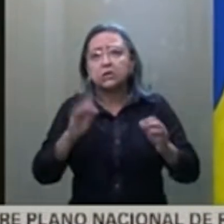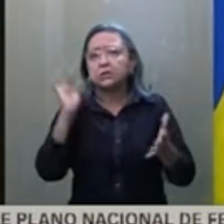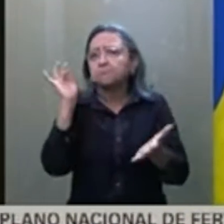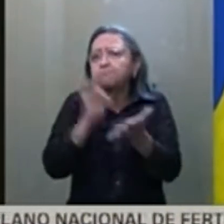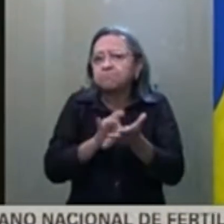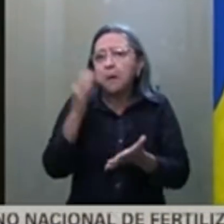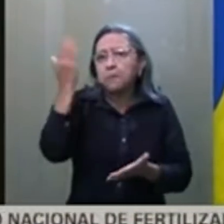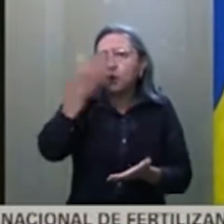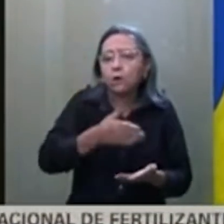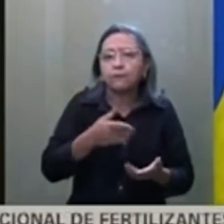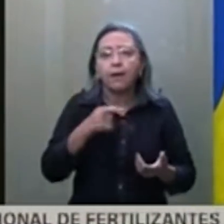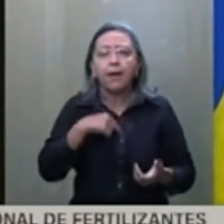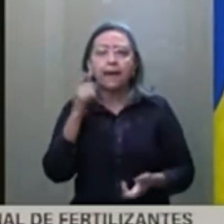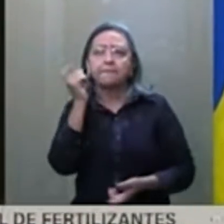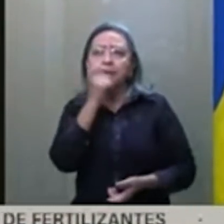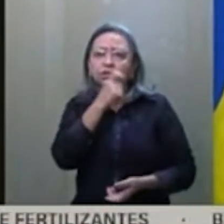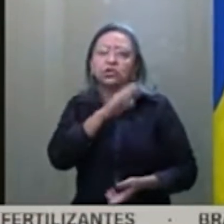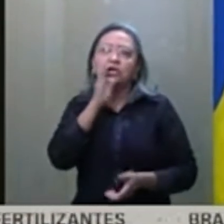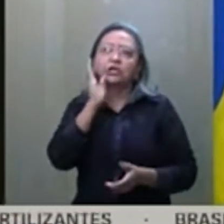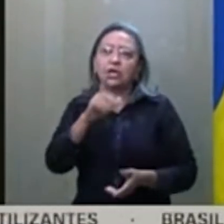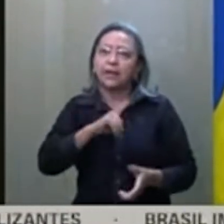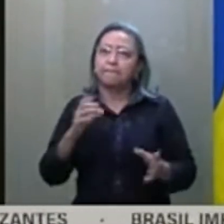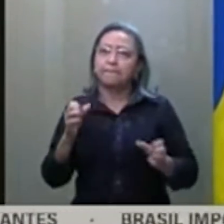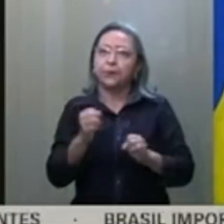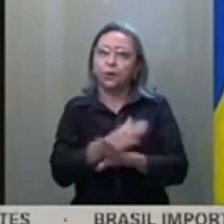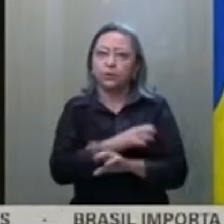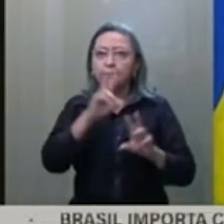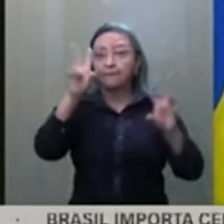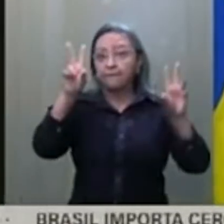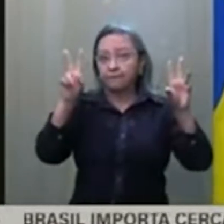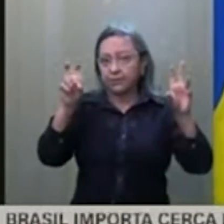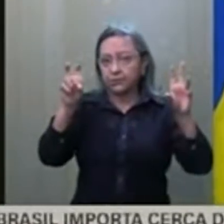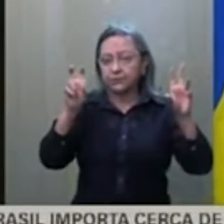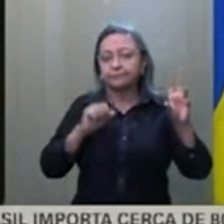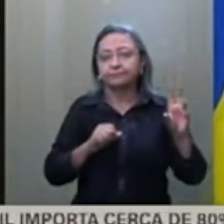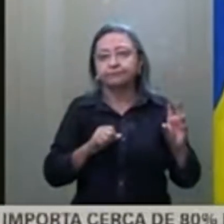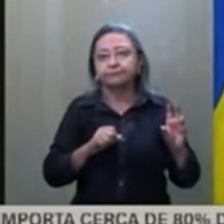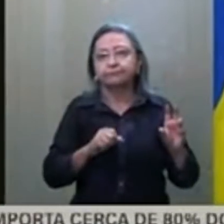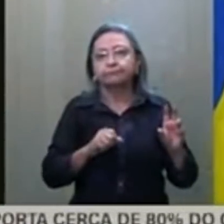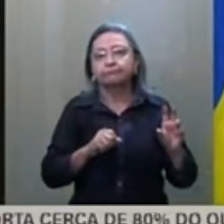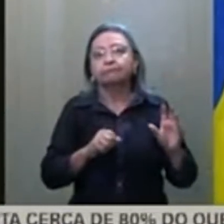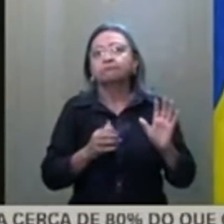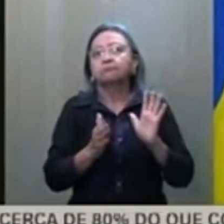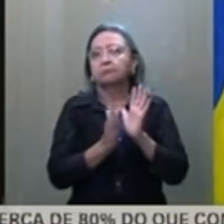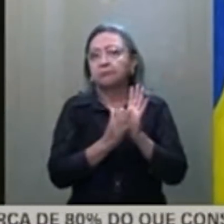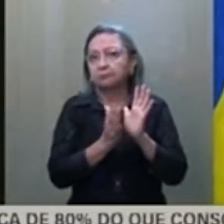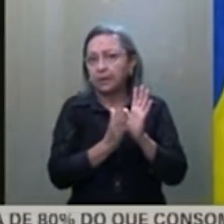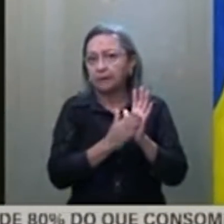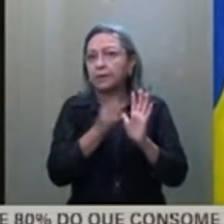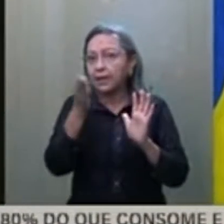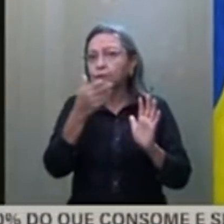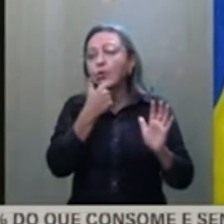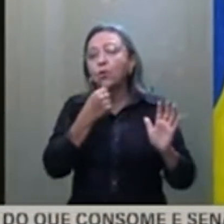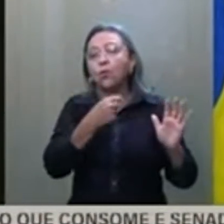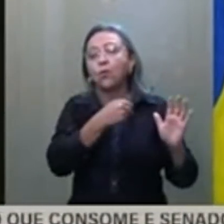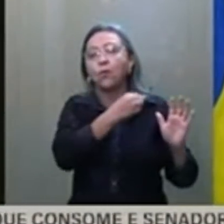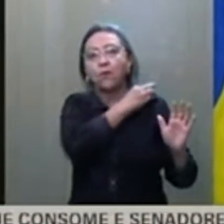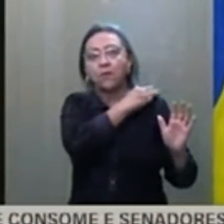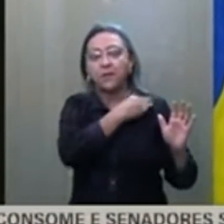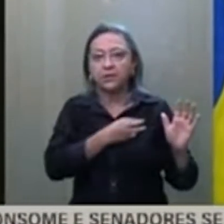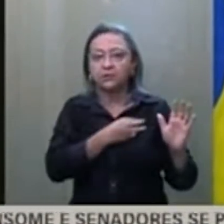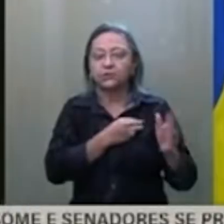fatos a mentira já está pronta" aplaudo o ministro Barroso